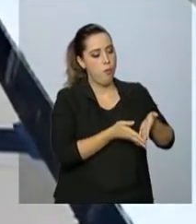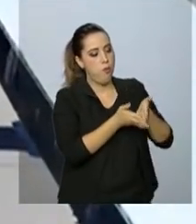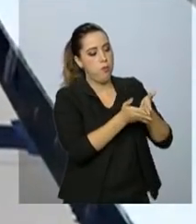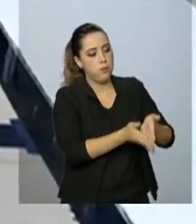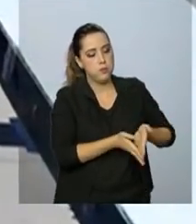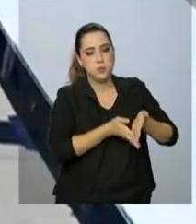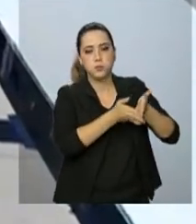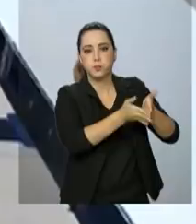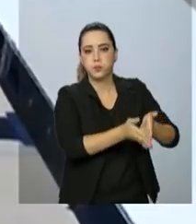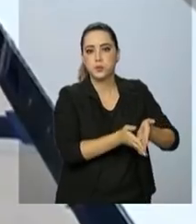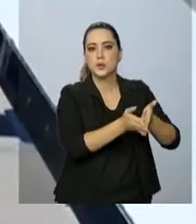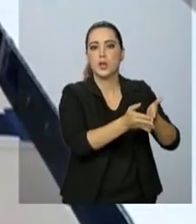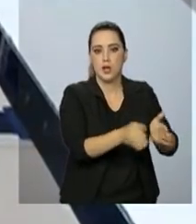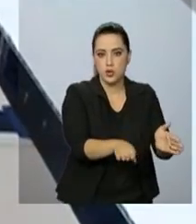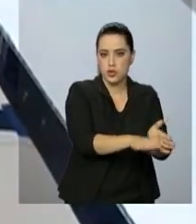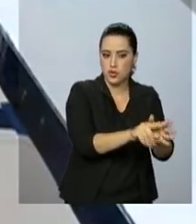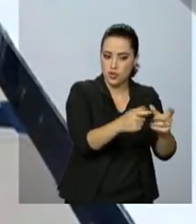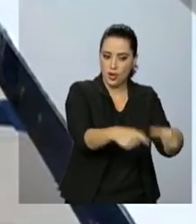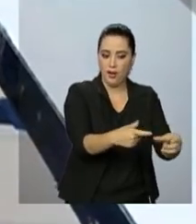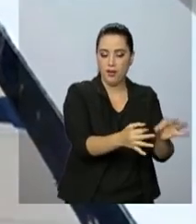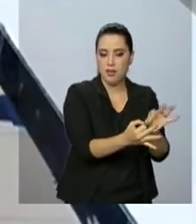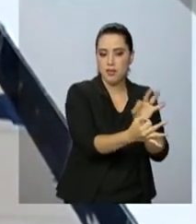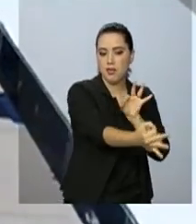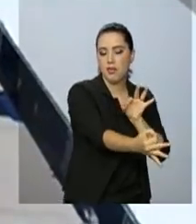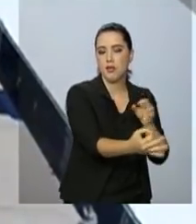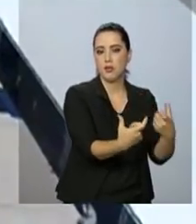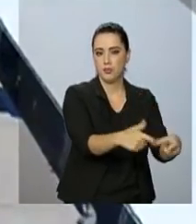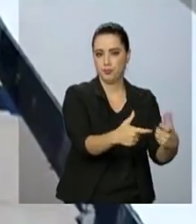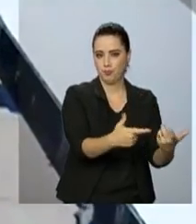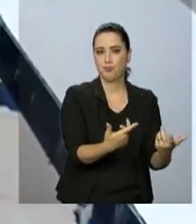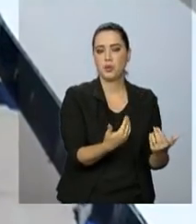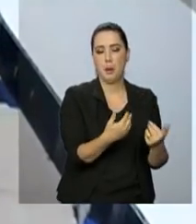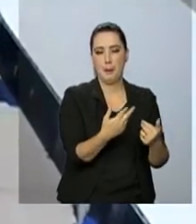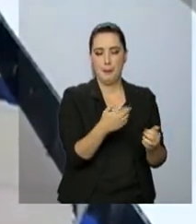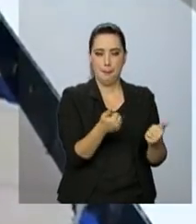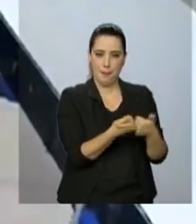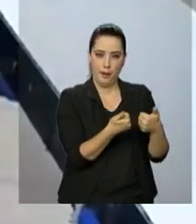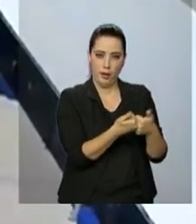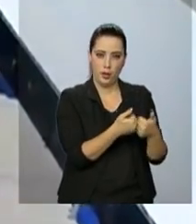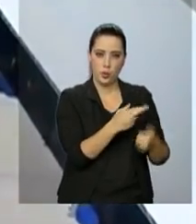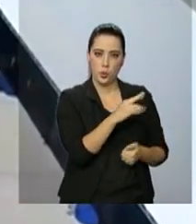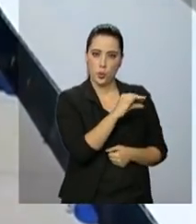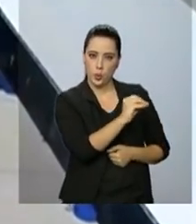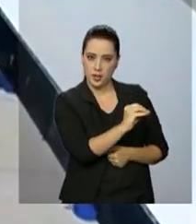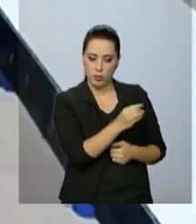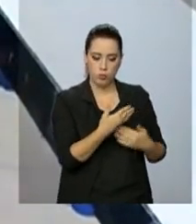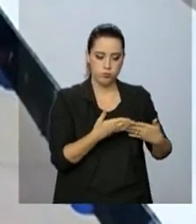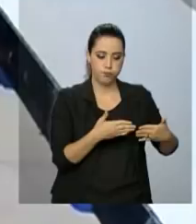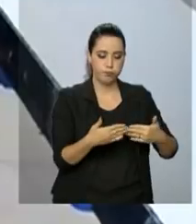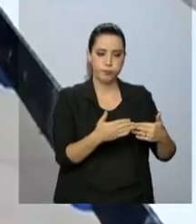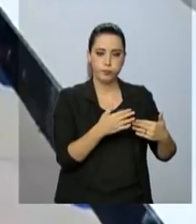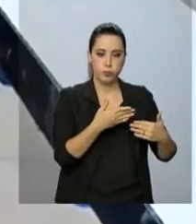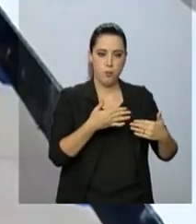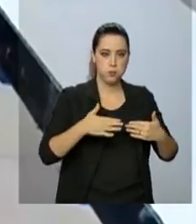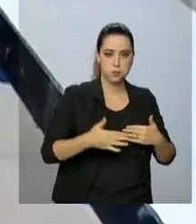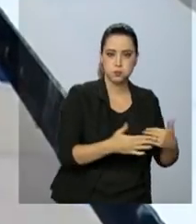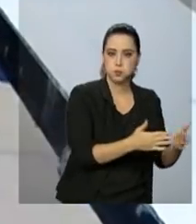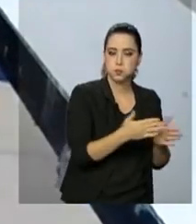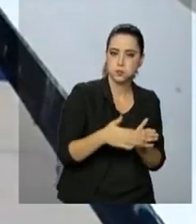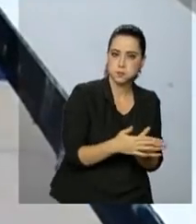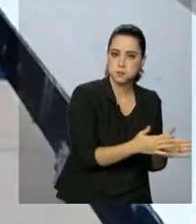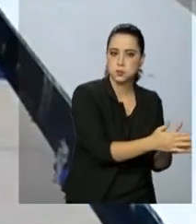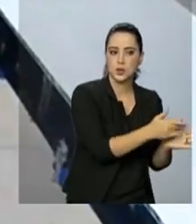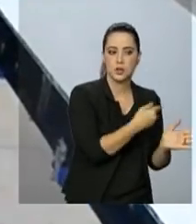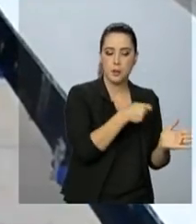aquelas populações mais carentes, ribeirinhas, que estão mais distantes dos grandes centros urbanos, que não são carentes desse apoio